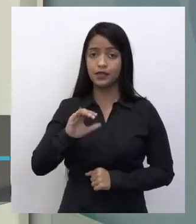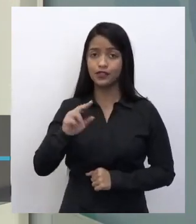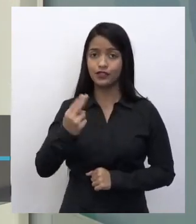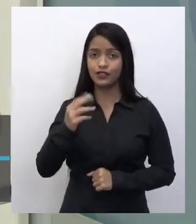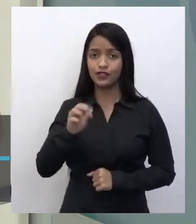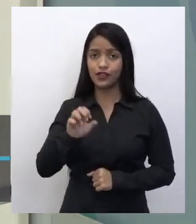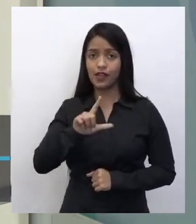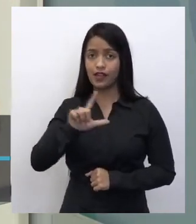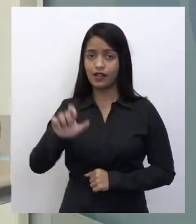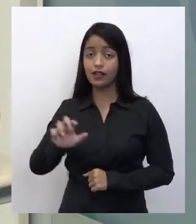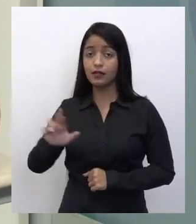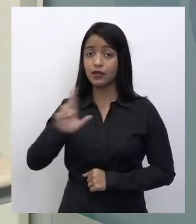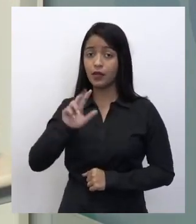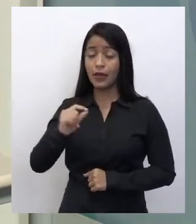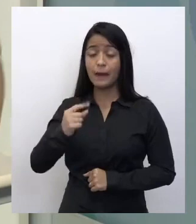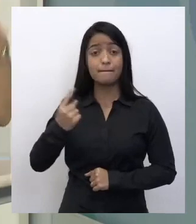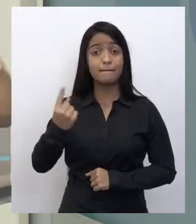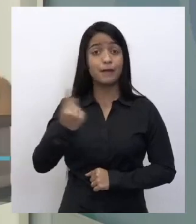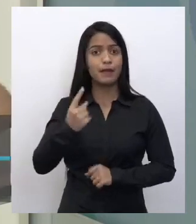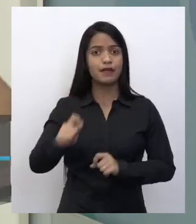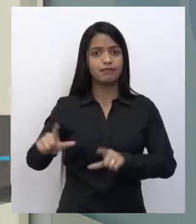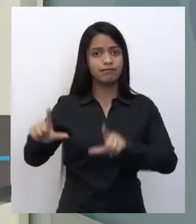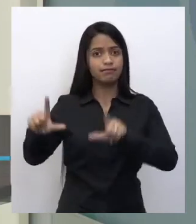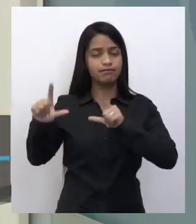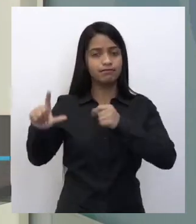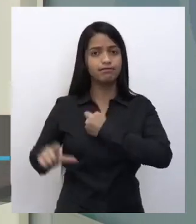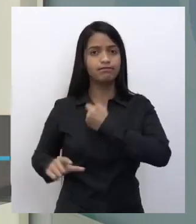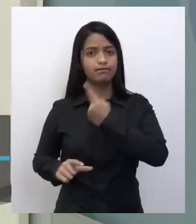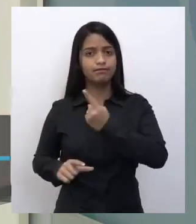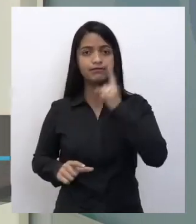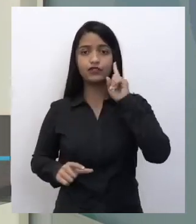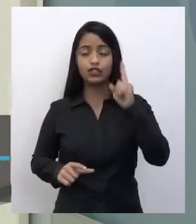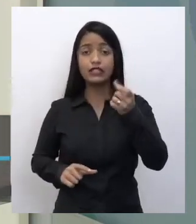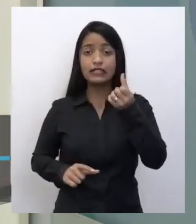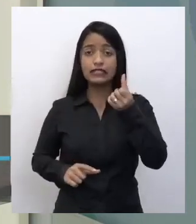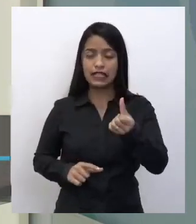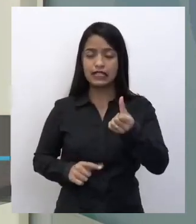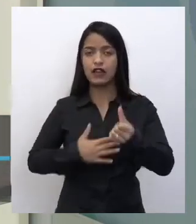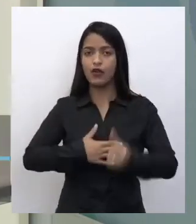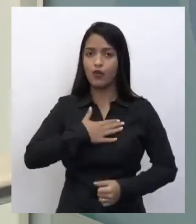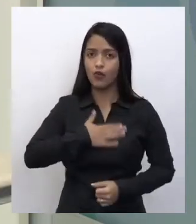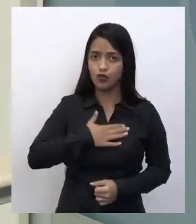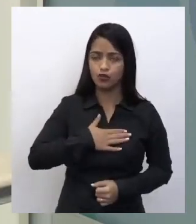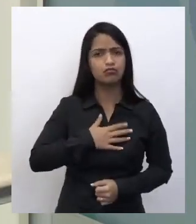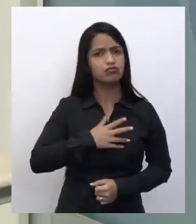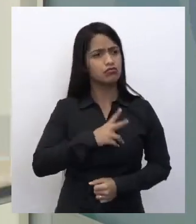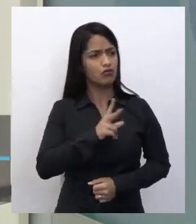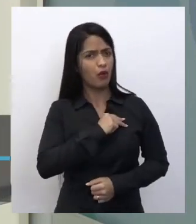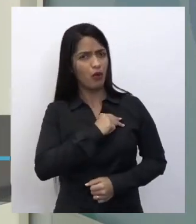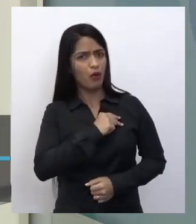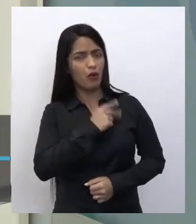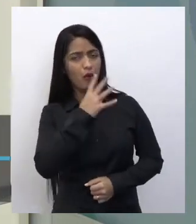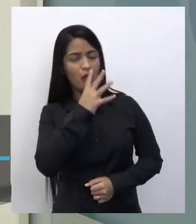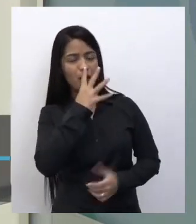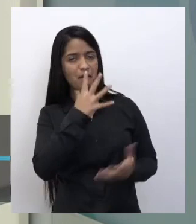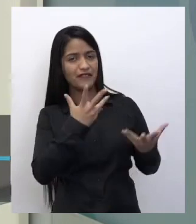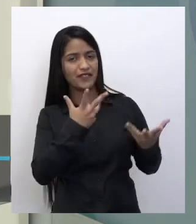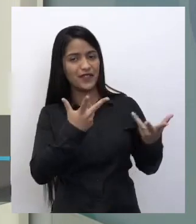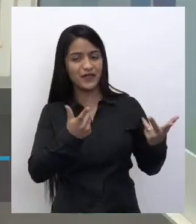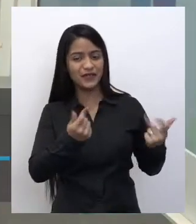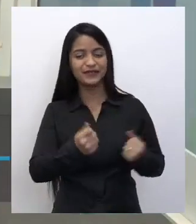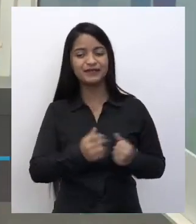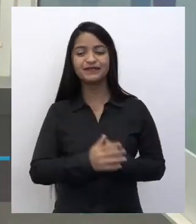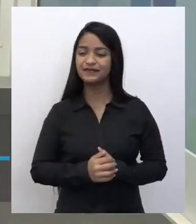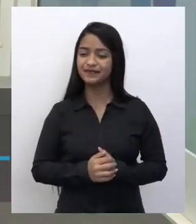isso aconteceu na primeira cena, cena 1 do dia 6 do 8. Colocou até o dia. Nossa, que Michelle, maravilhosa. Michelle, tá de parabéns.